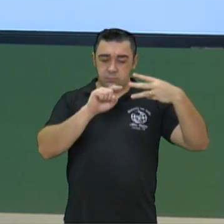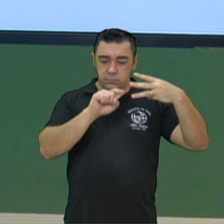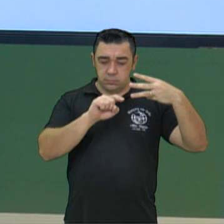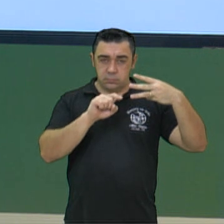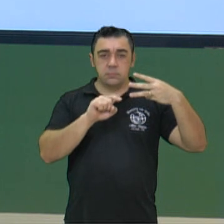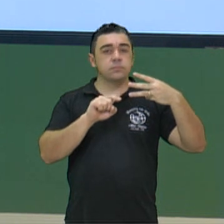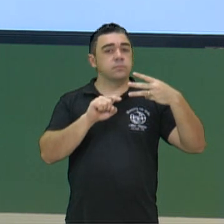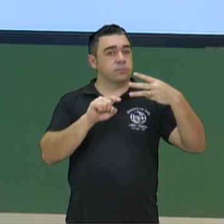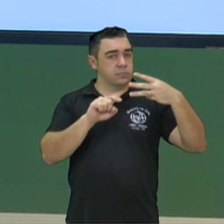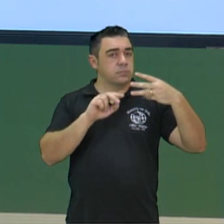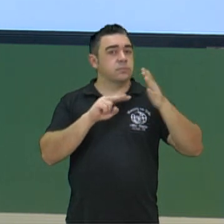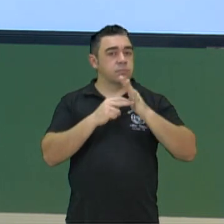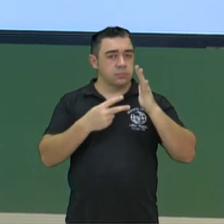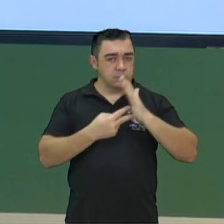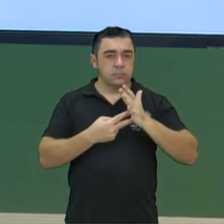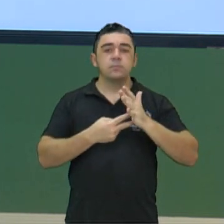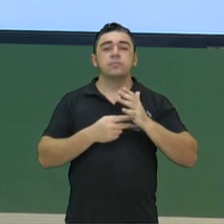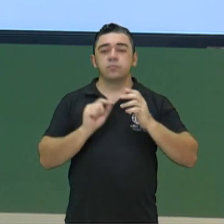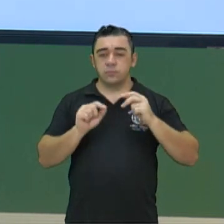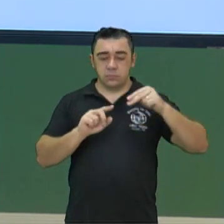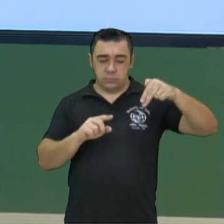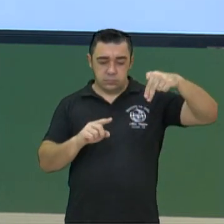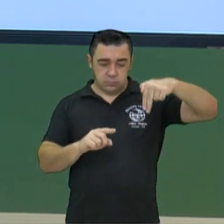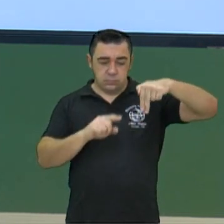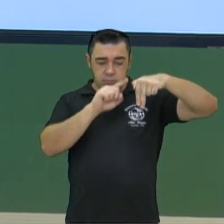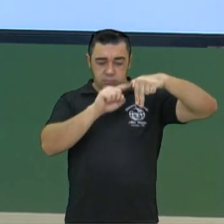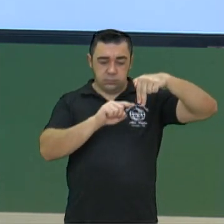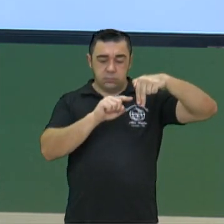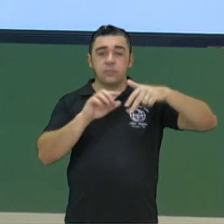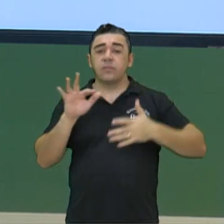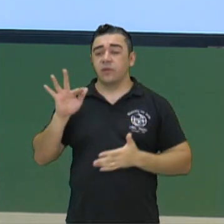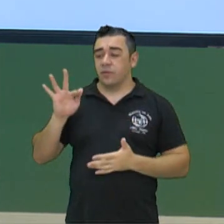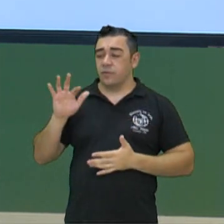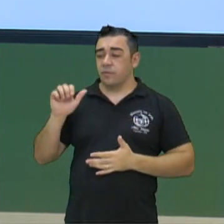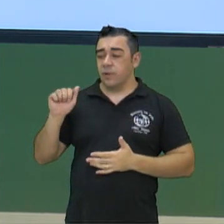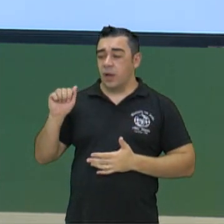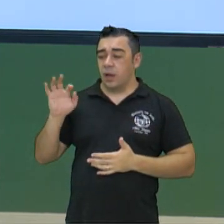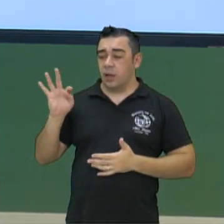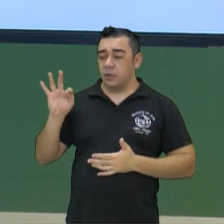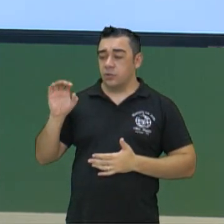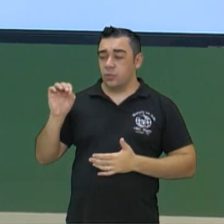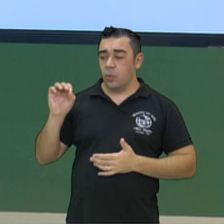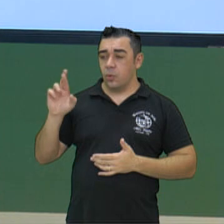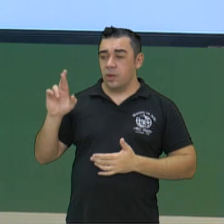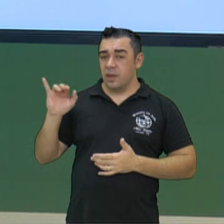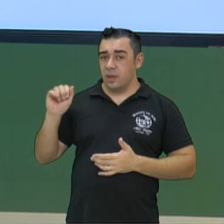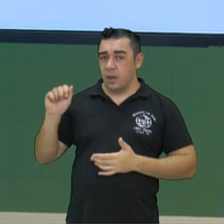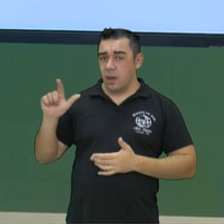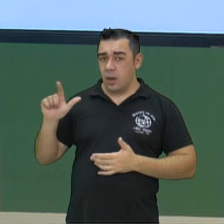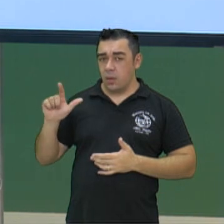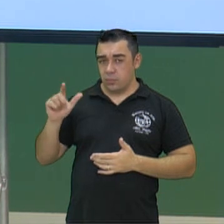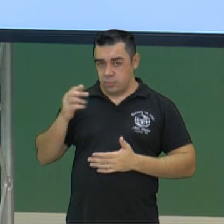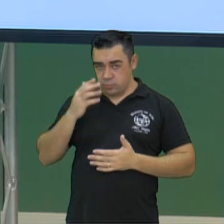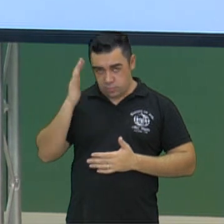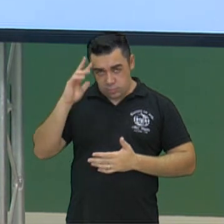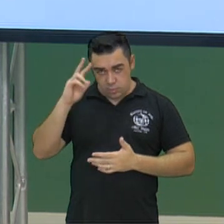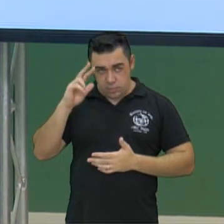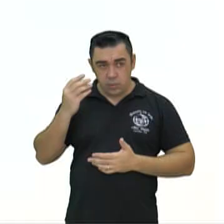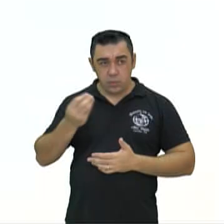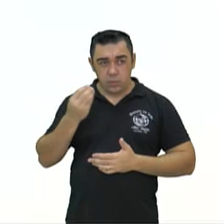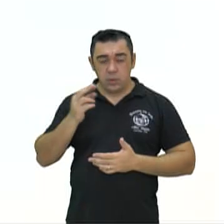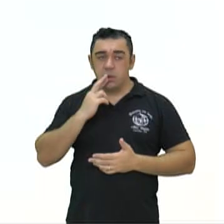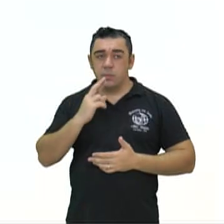representa fatorial, quer dizer que eu vou multiplicar pelos seus sucessores até chegar ao número 1.